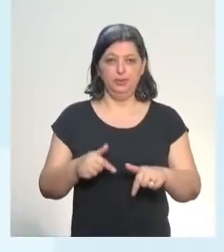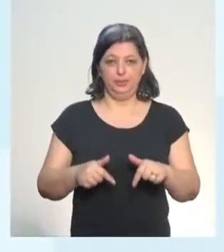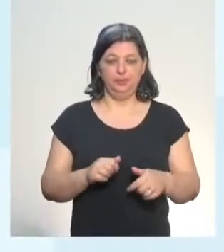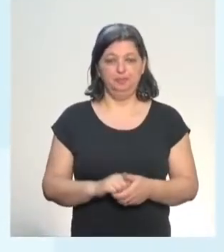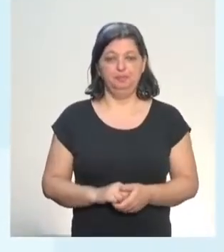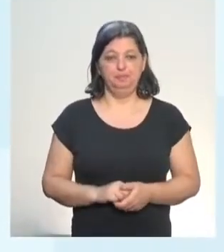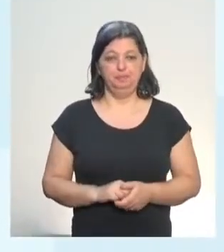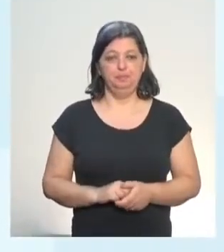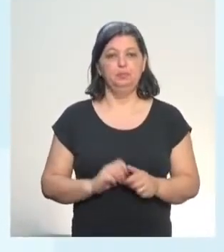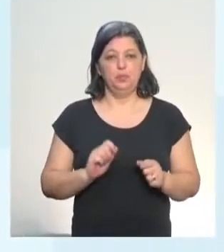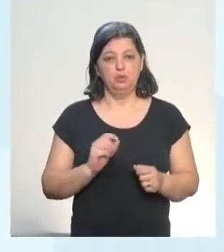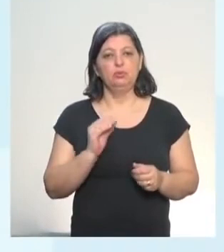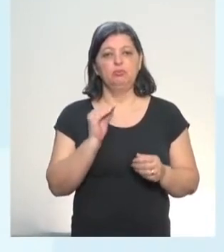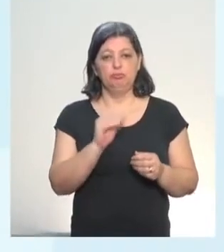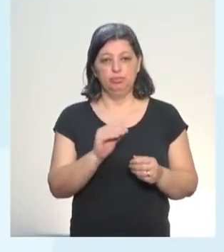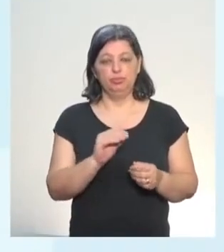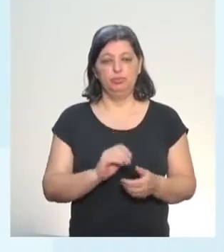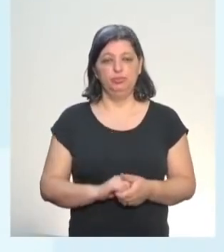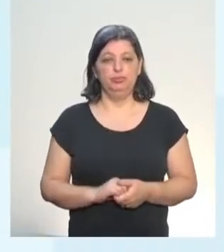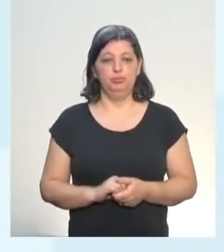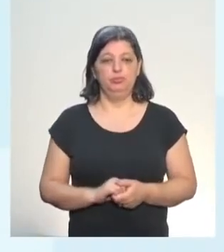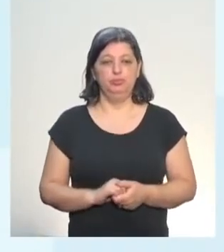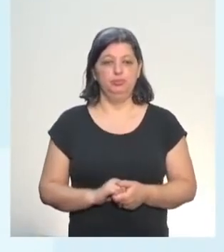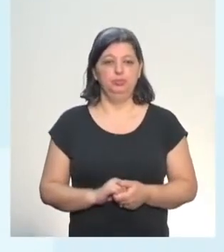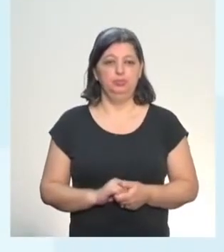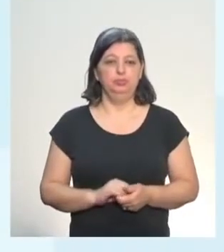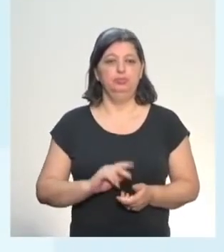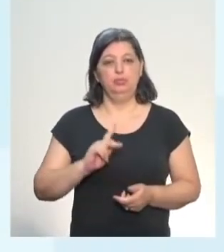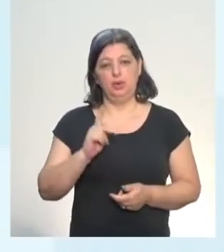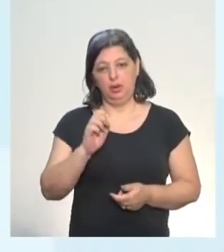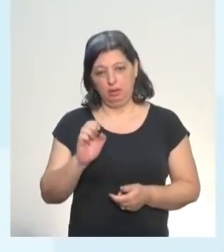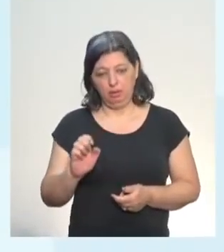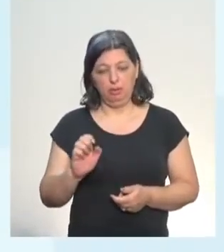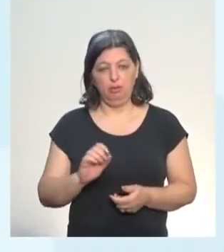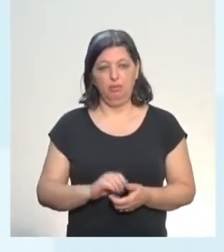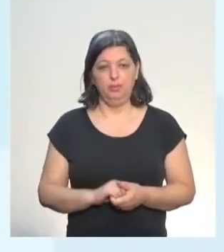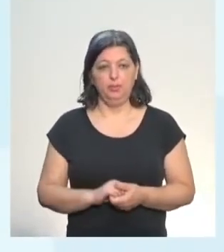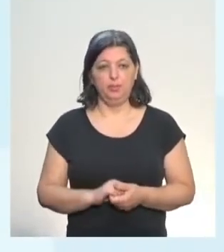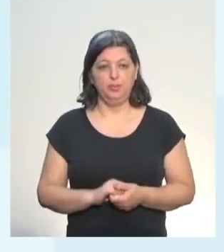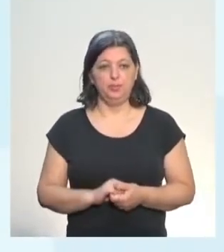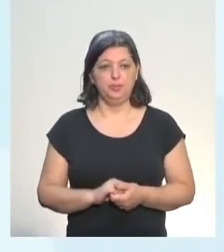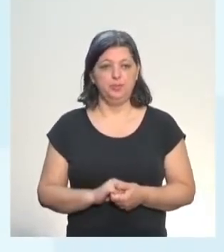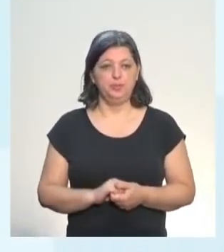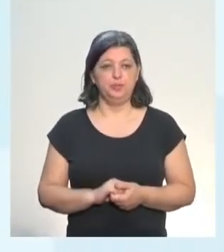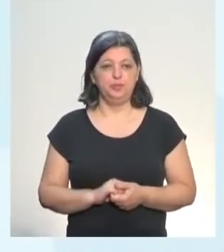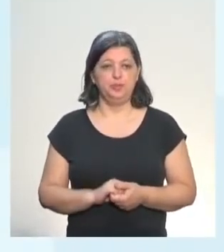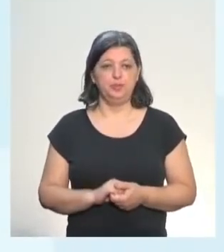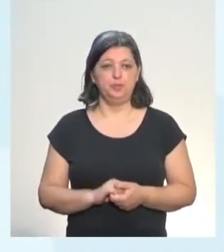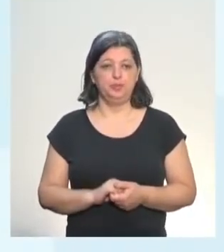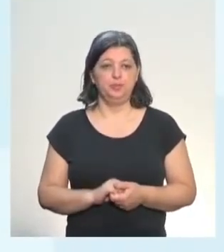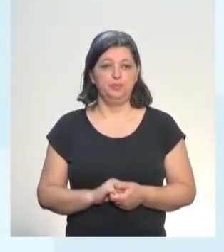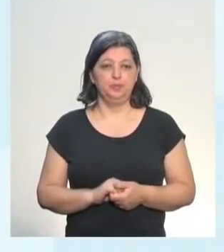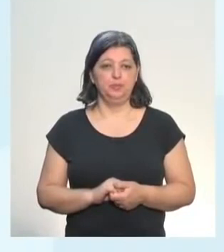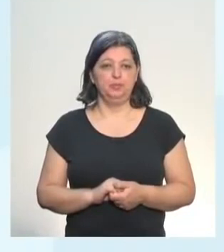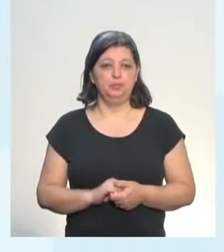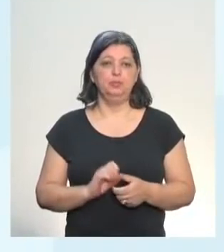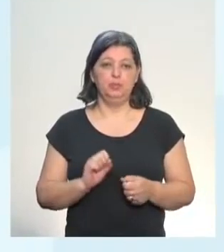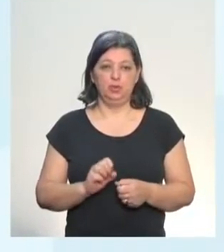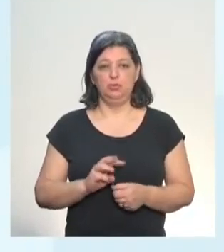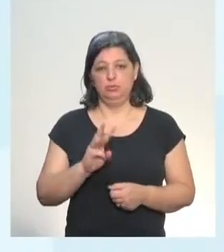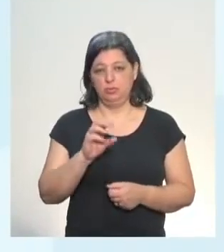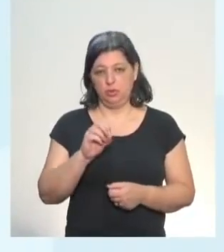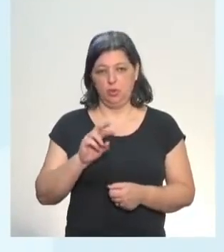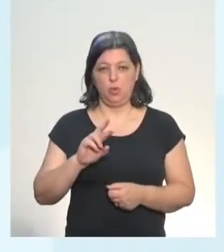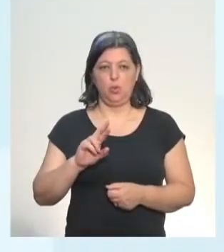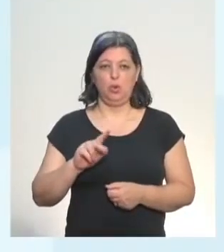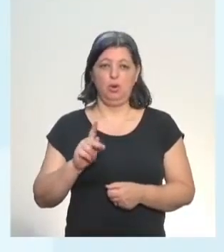colocar he, na F a gente pode colocar he work. He E aí você vai colocar no passado. Como que a gente coloca